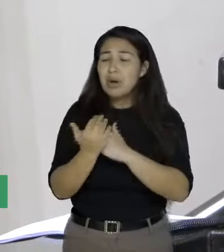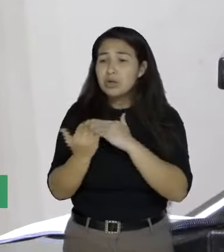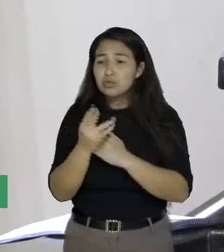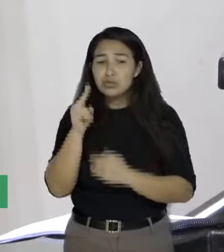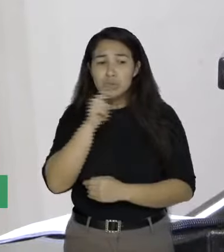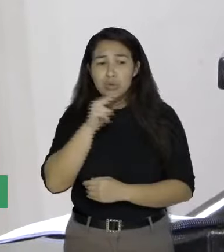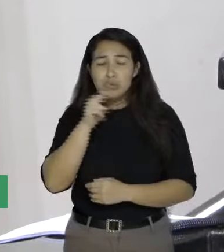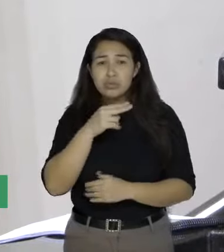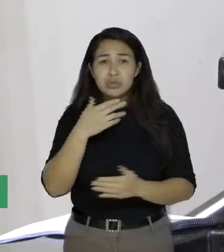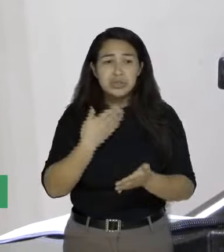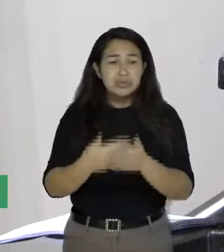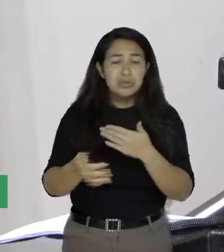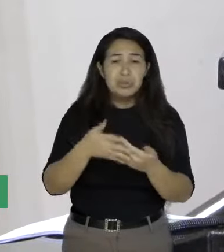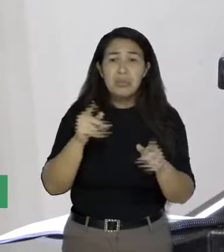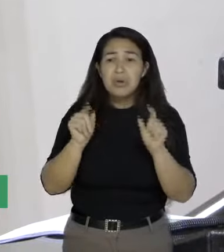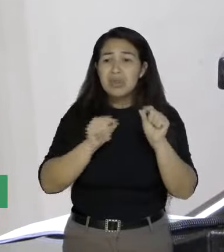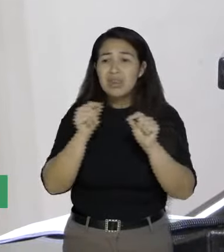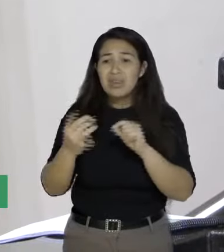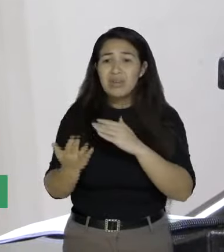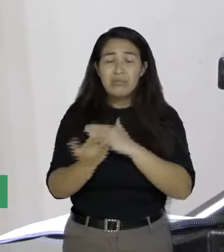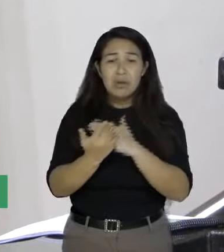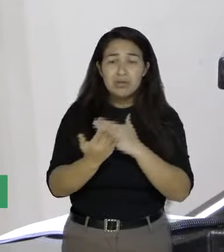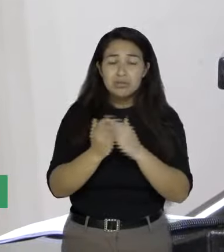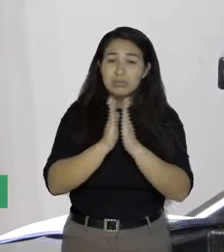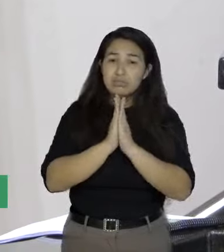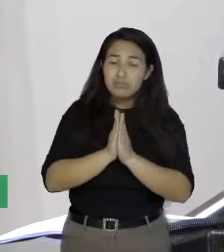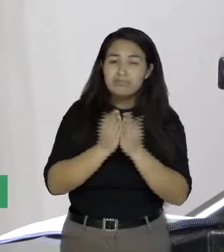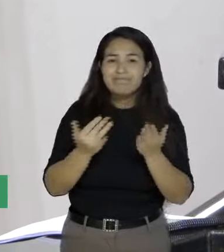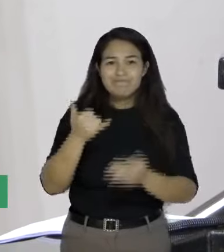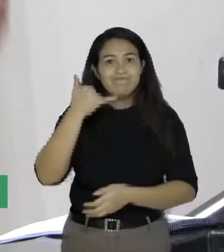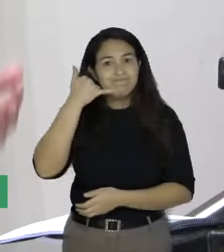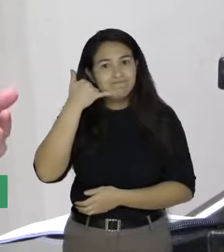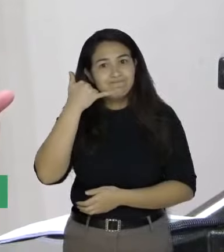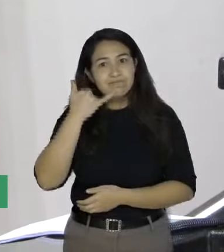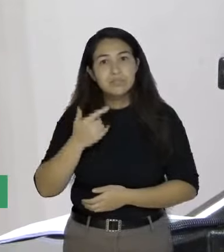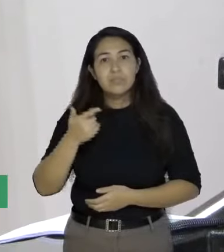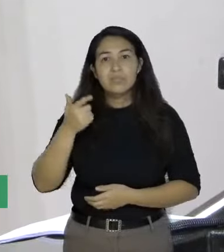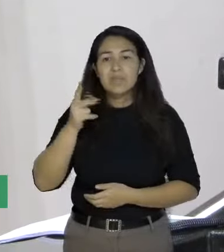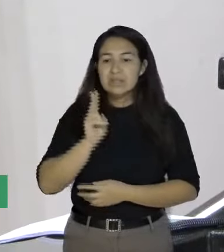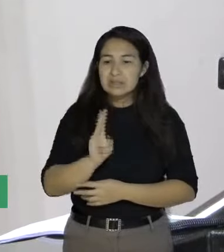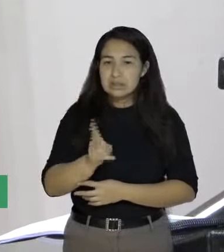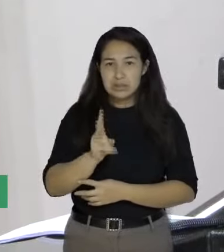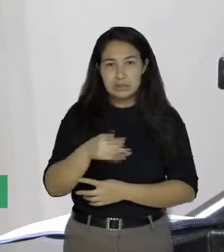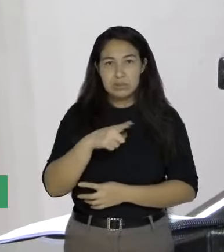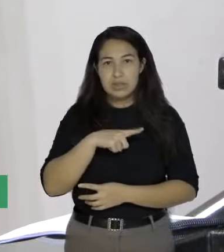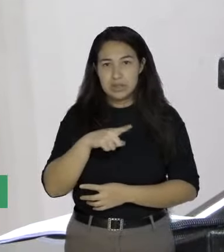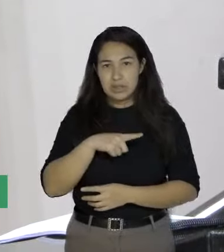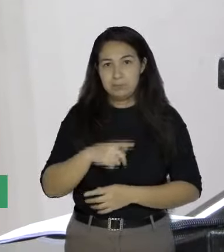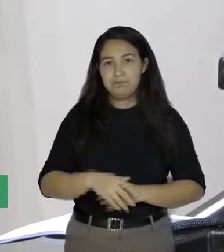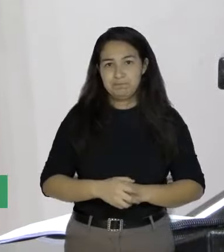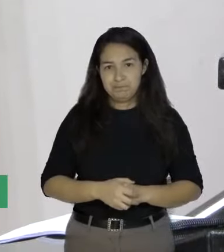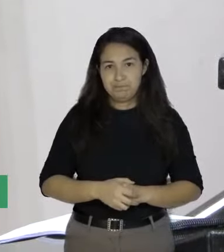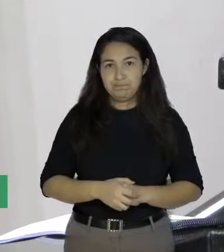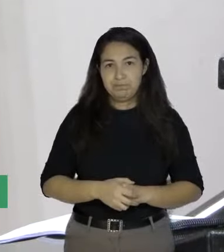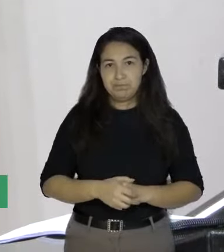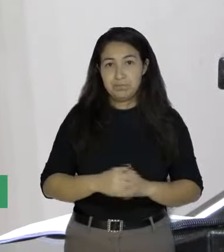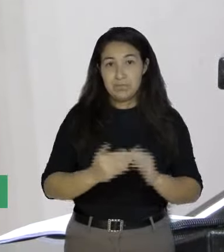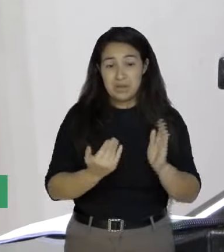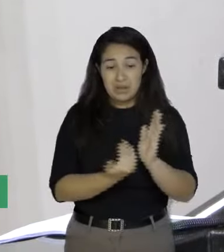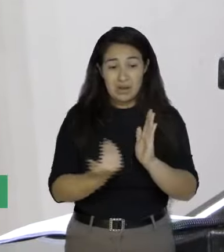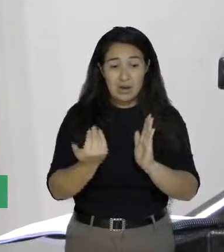alguém né situações que se repetiram né E se intensificaram